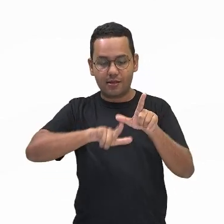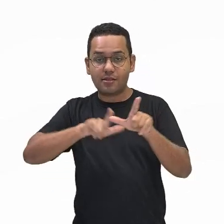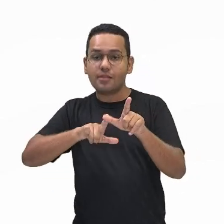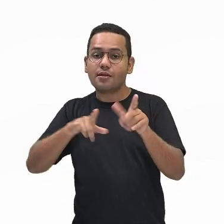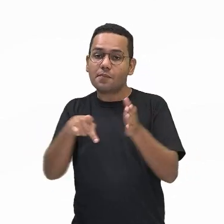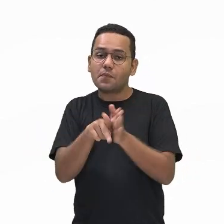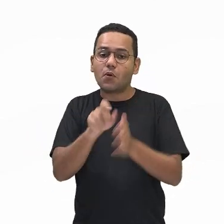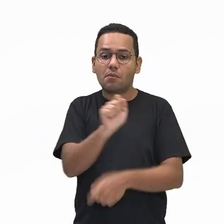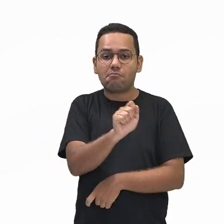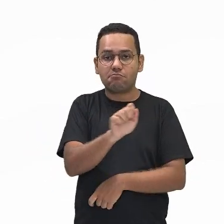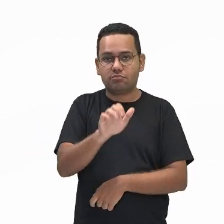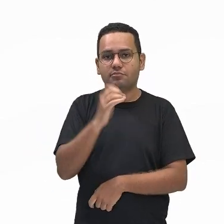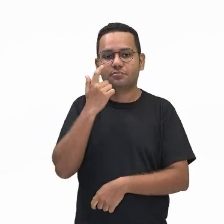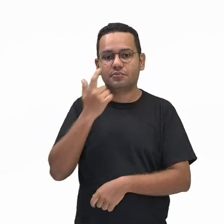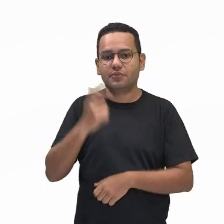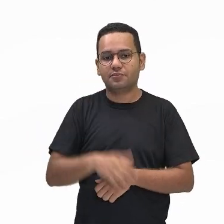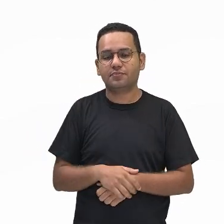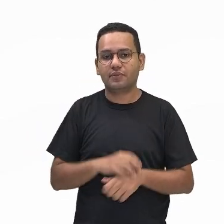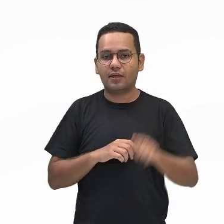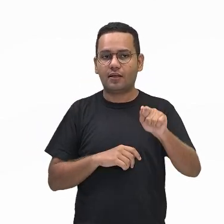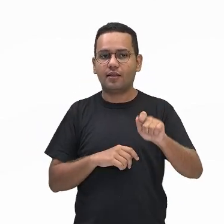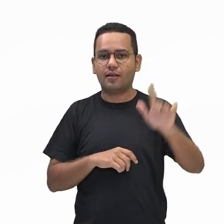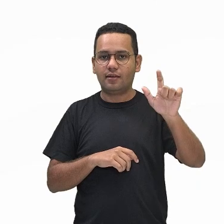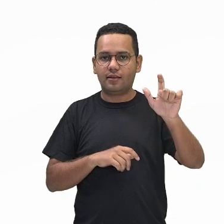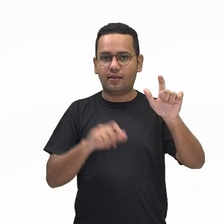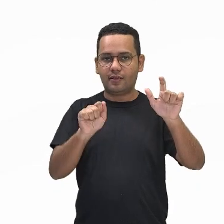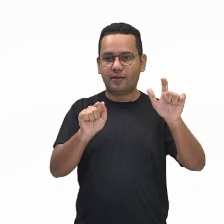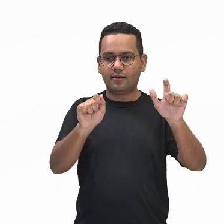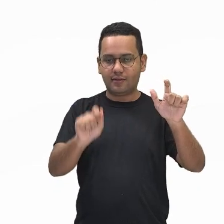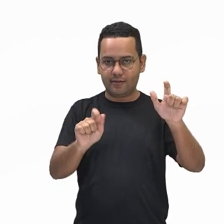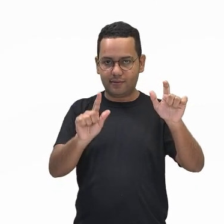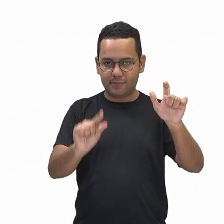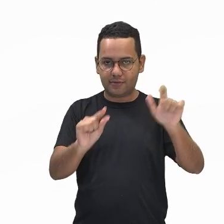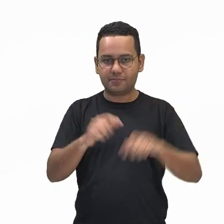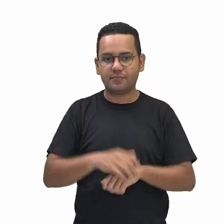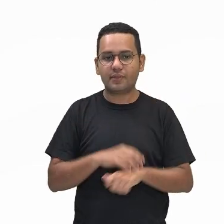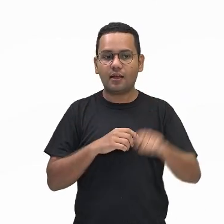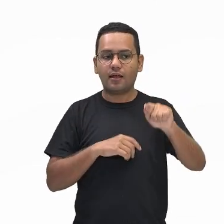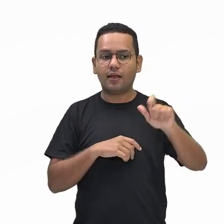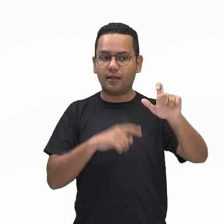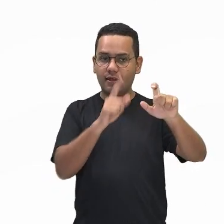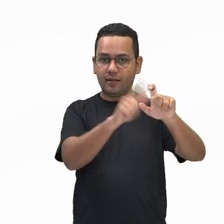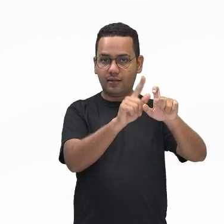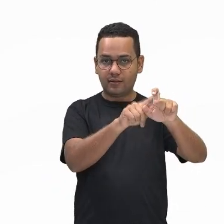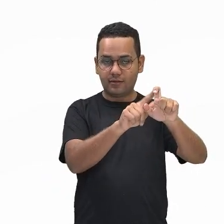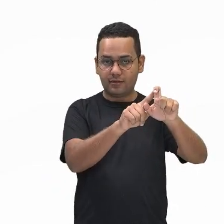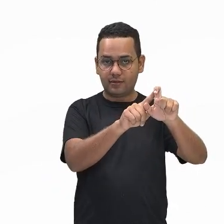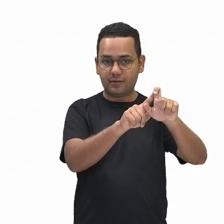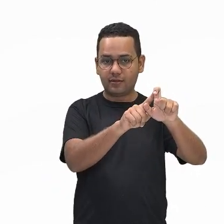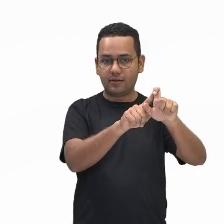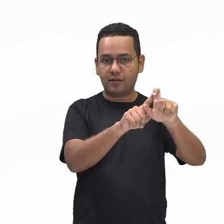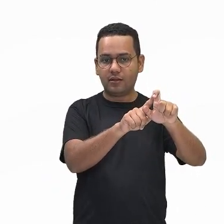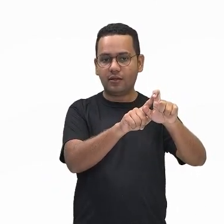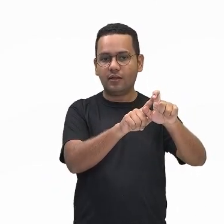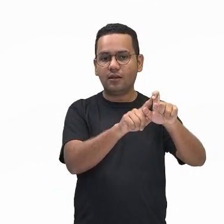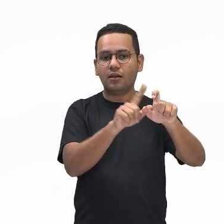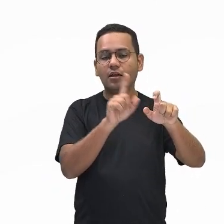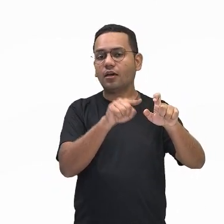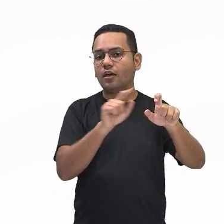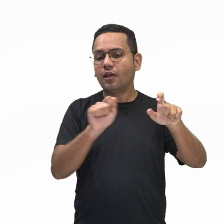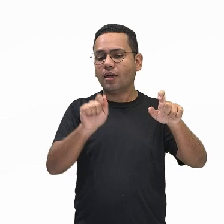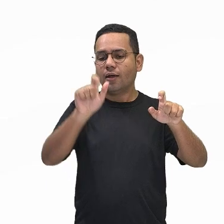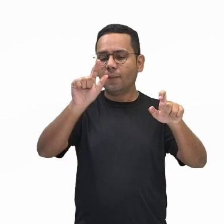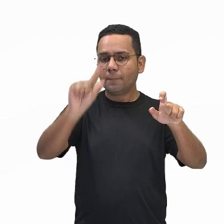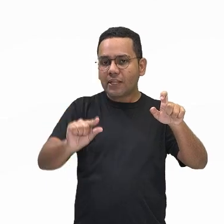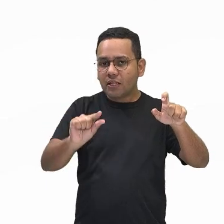Então, por exemplo, azão ou azinho, né? Quando a gente usa o A maiúsculo, a gente diz azão. Quando usa aí em minúsculo, a